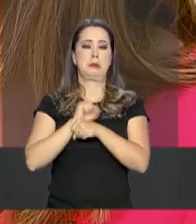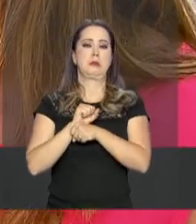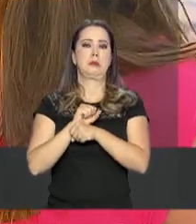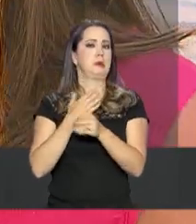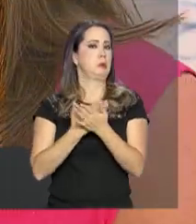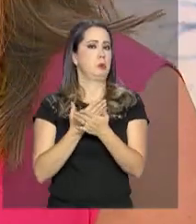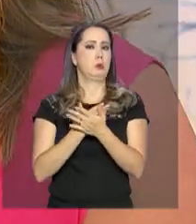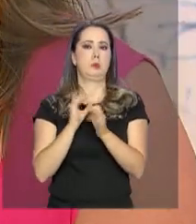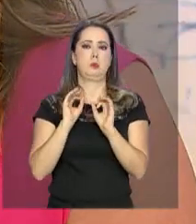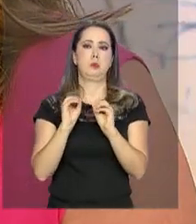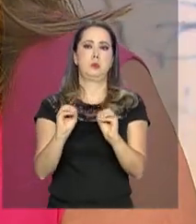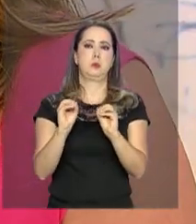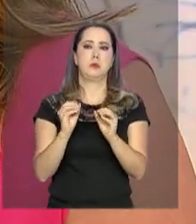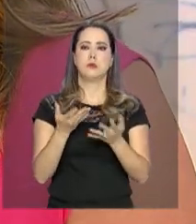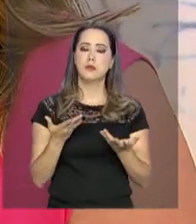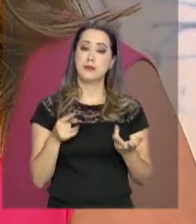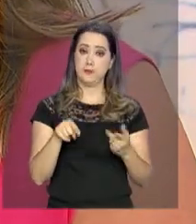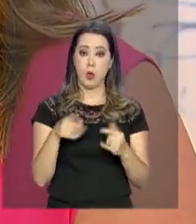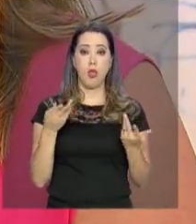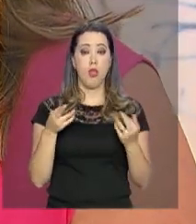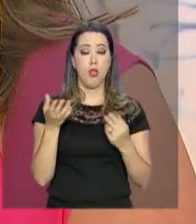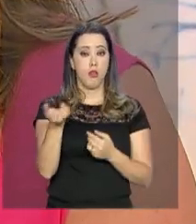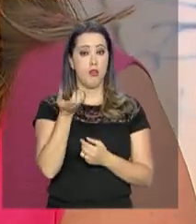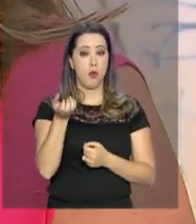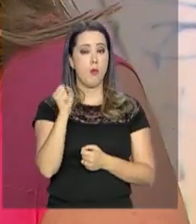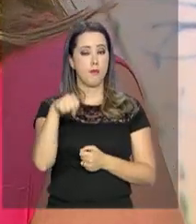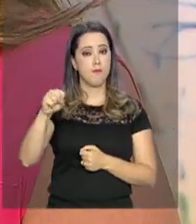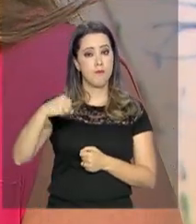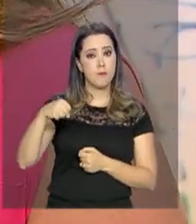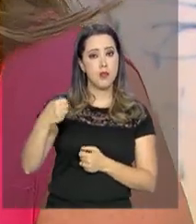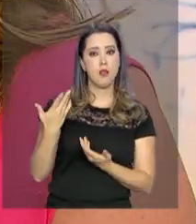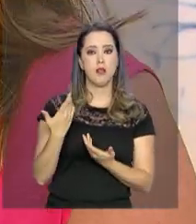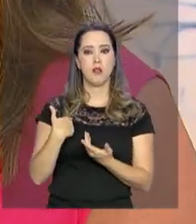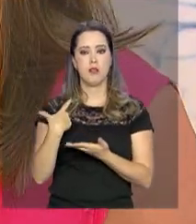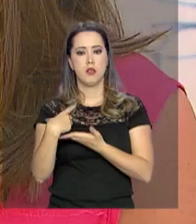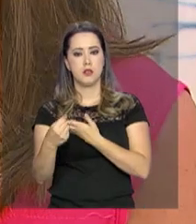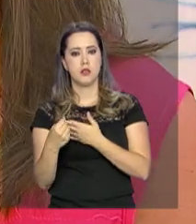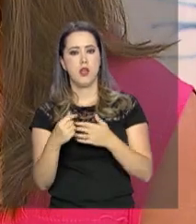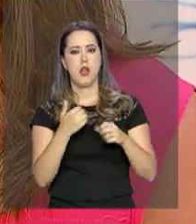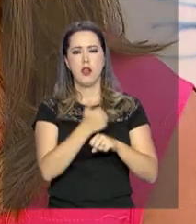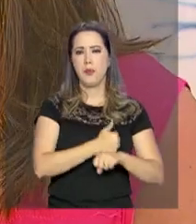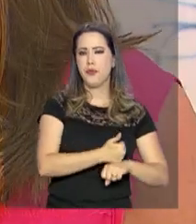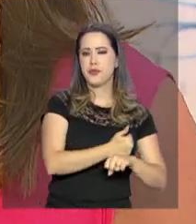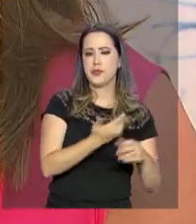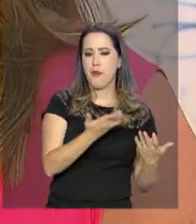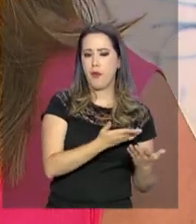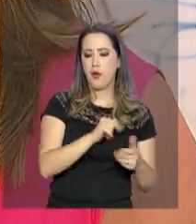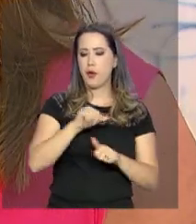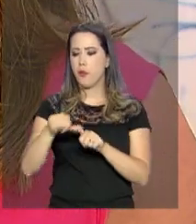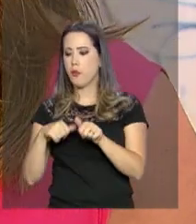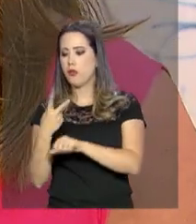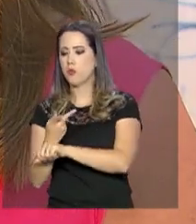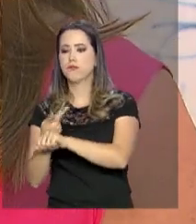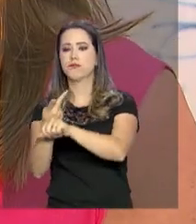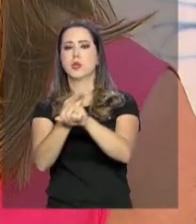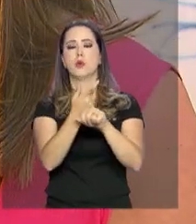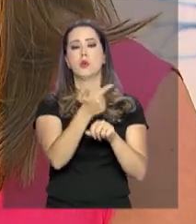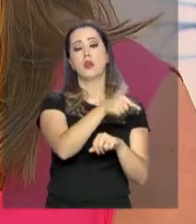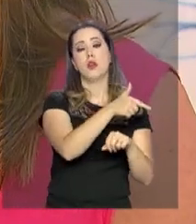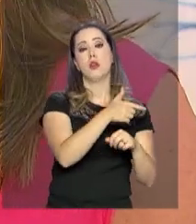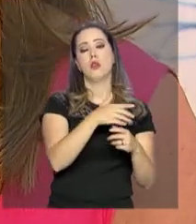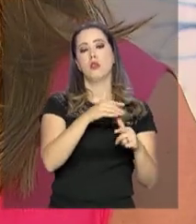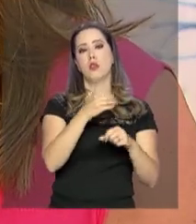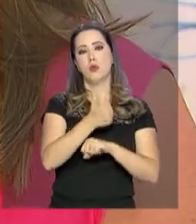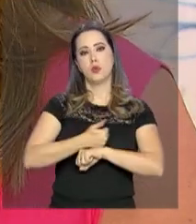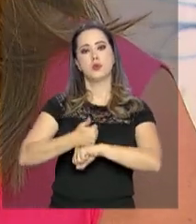estudar. E eu pretendo, sim, sair dessa profissão que eu estou e buscar novos conhecimentos, né?